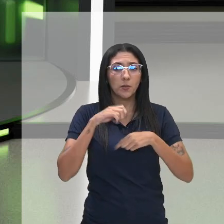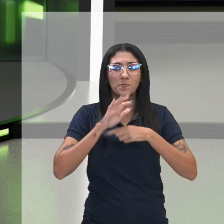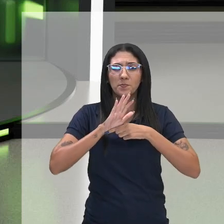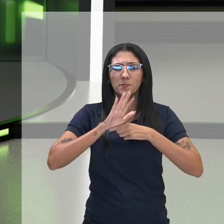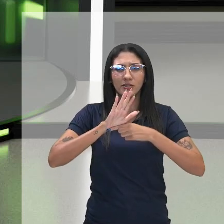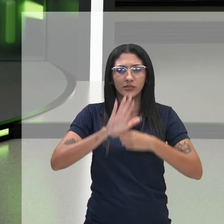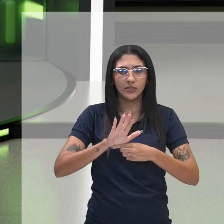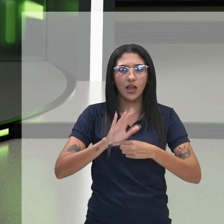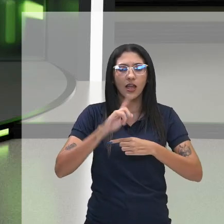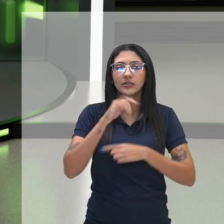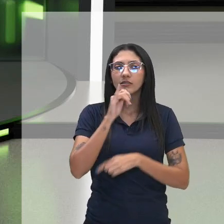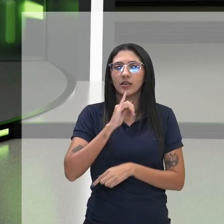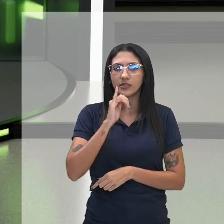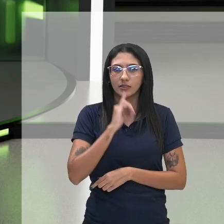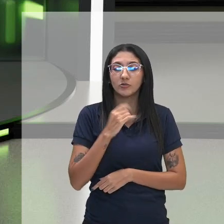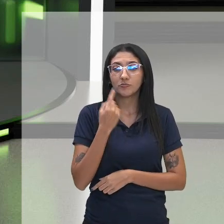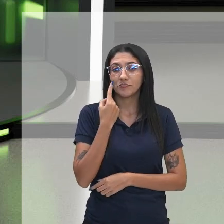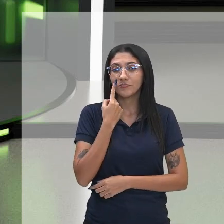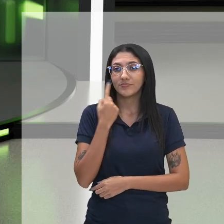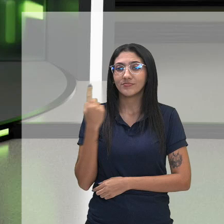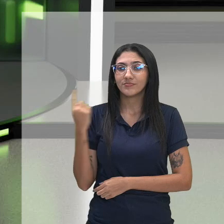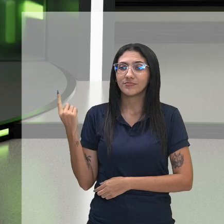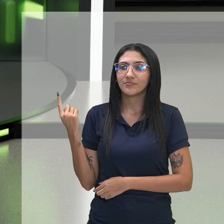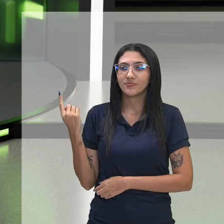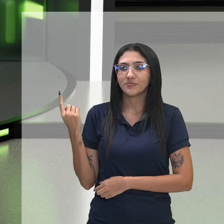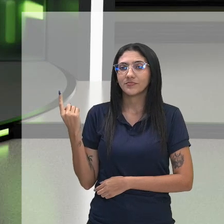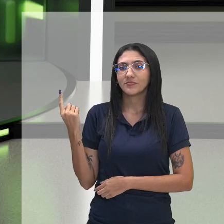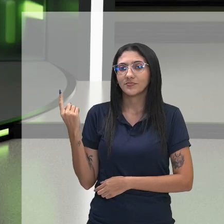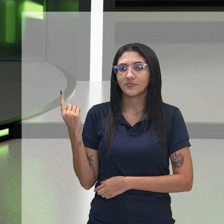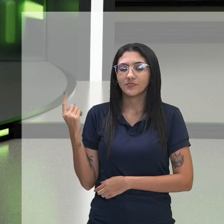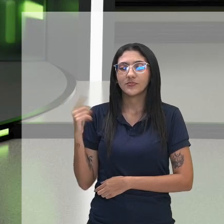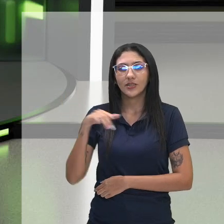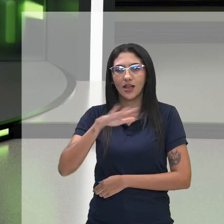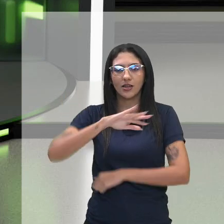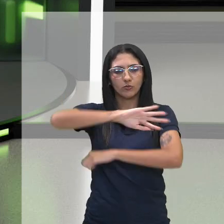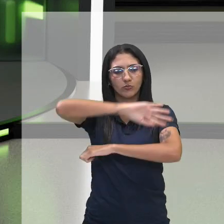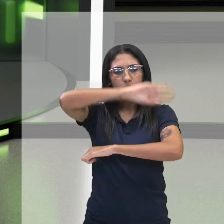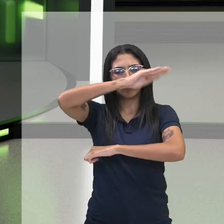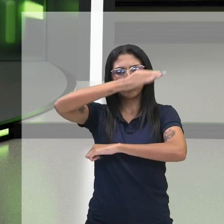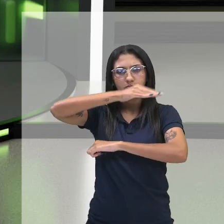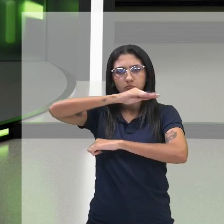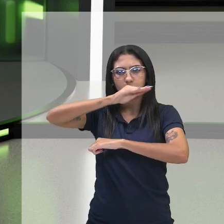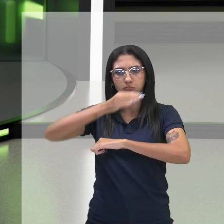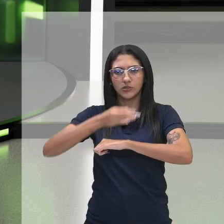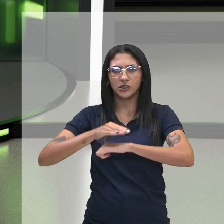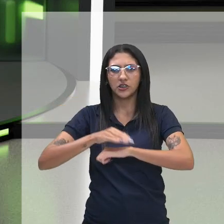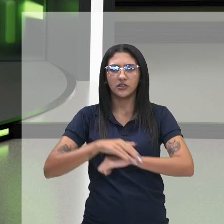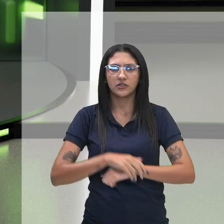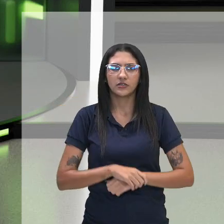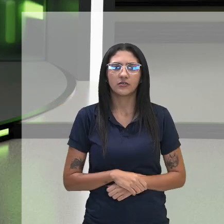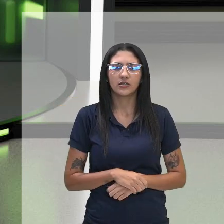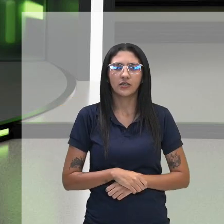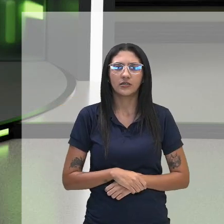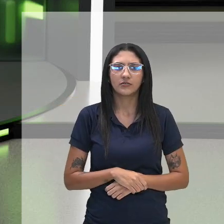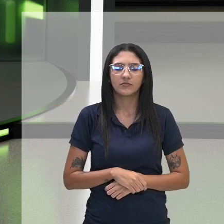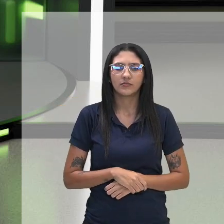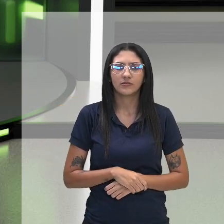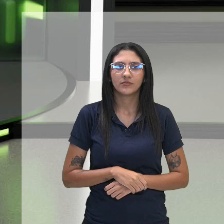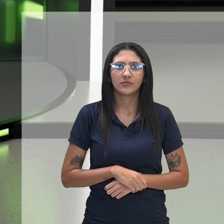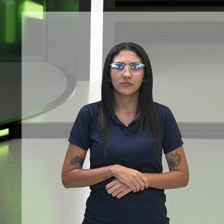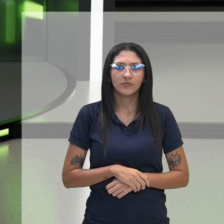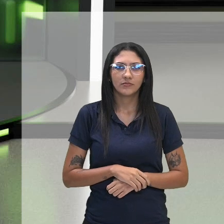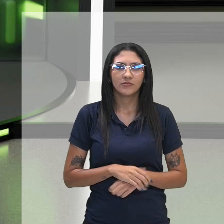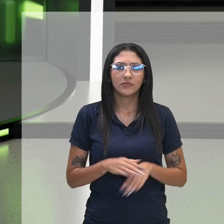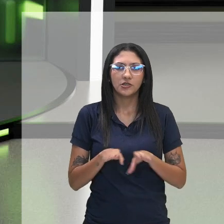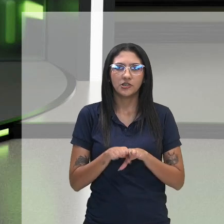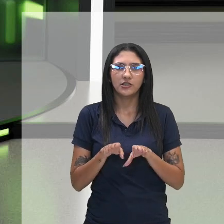de movimentos, né, nós trouxemos aqui o exemplo das Cordilheiras dos Andes, que fica ali no Chile, né? Então, o que aconteceu nas Cordilheiras dos